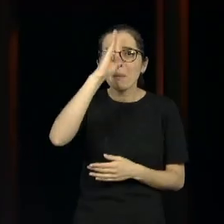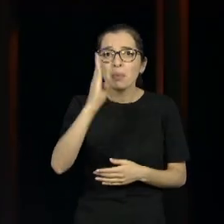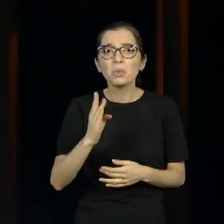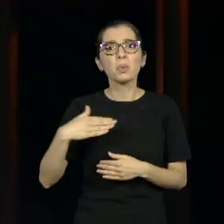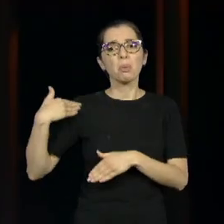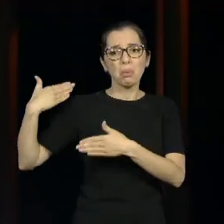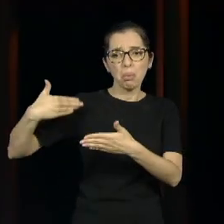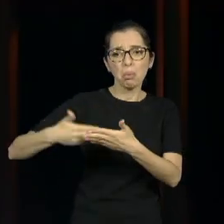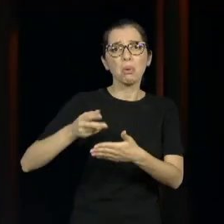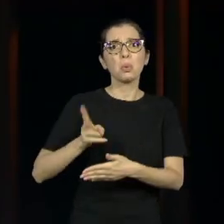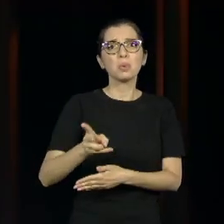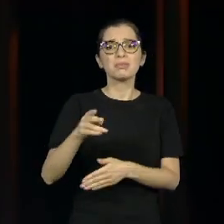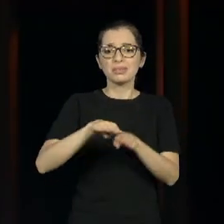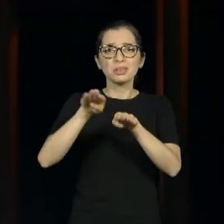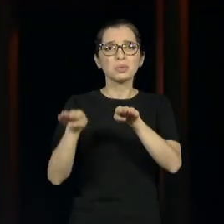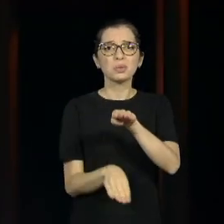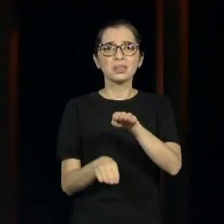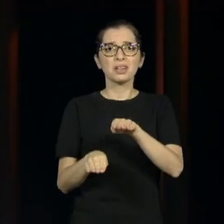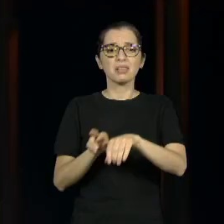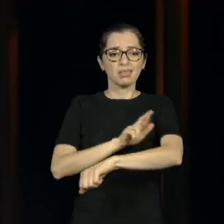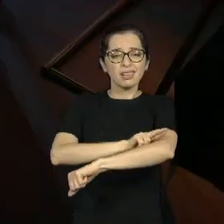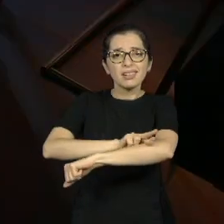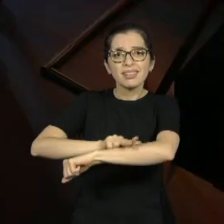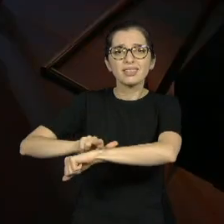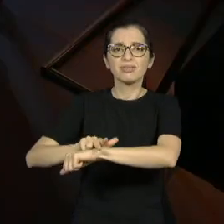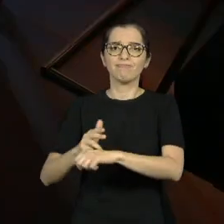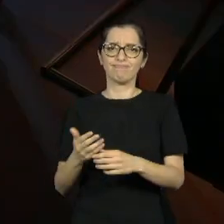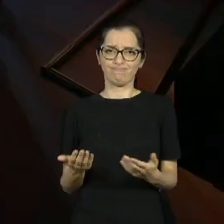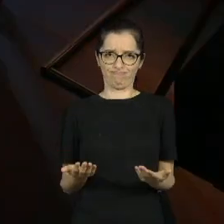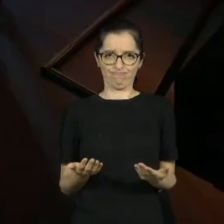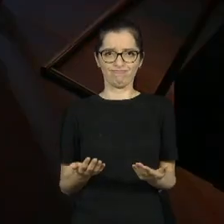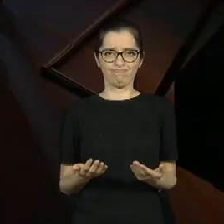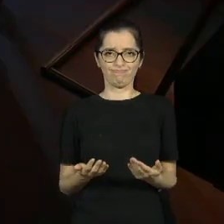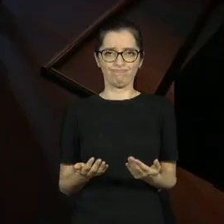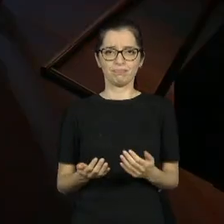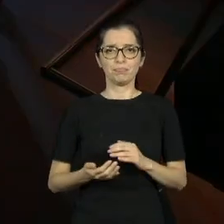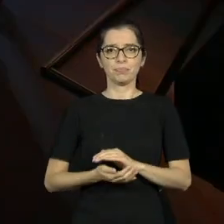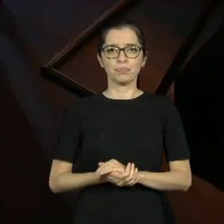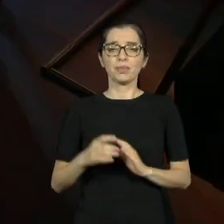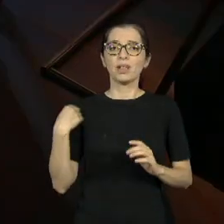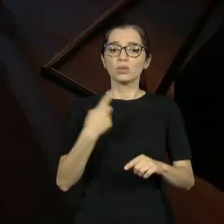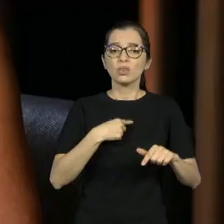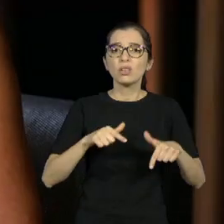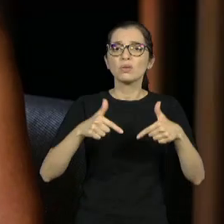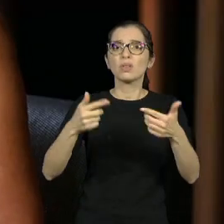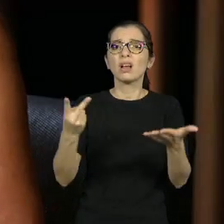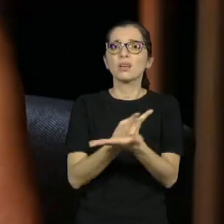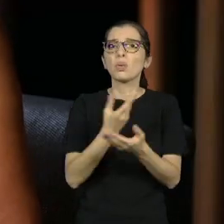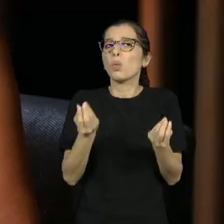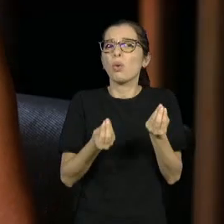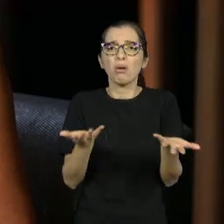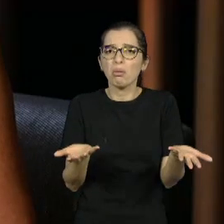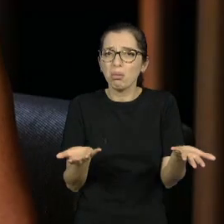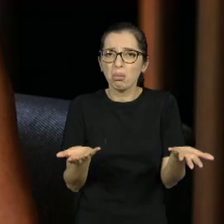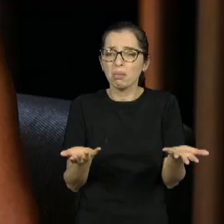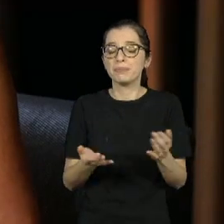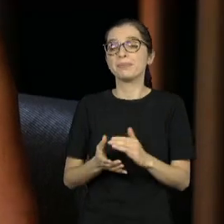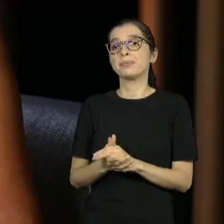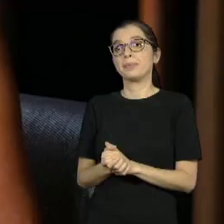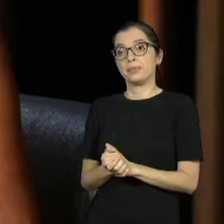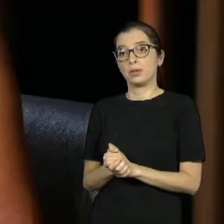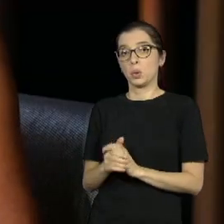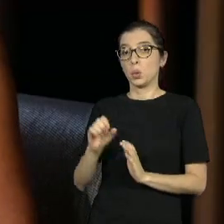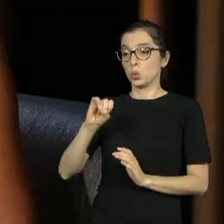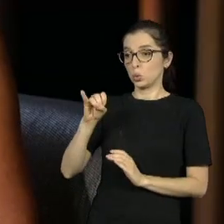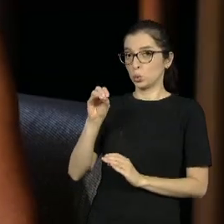país da desigualdade racial Onde foi que a gente rola Lilian só que na boca na figura